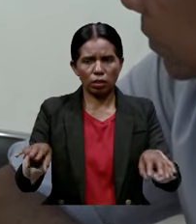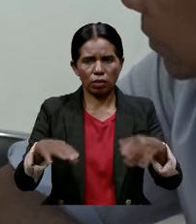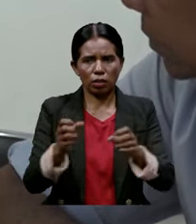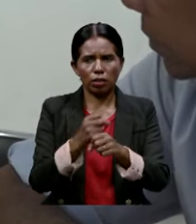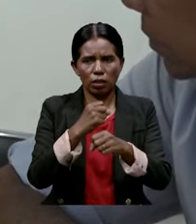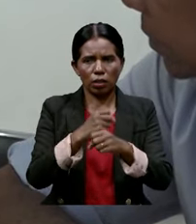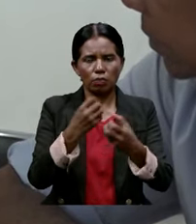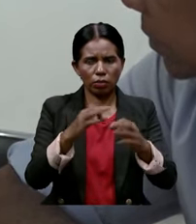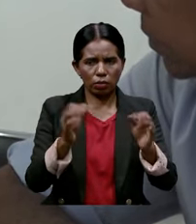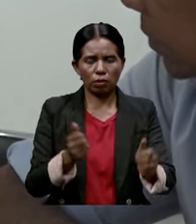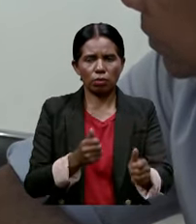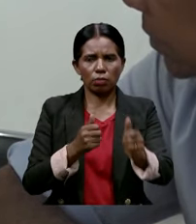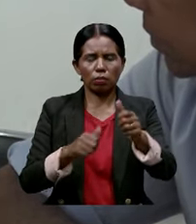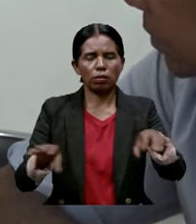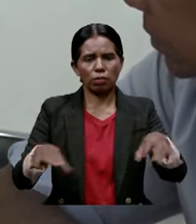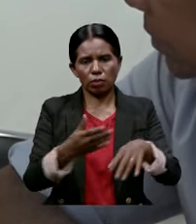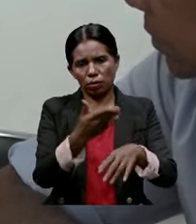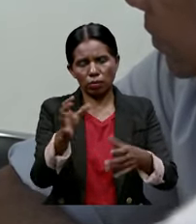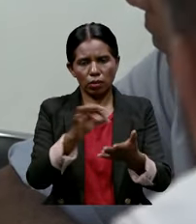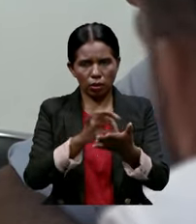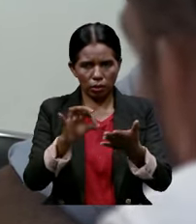ho tu tuir kontrato ne maita potira asina